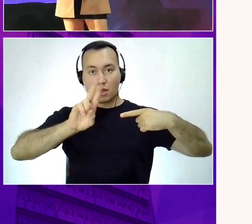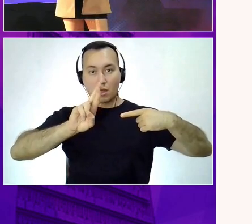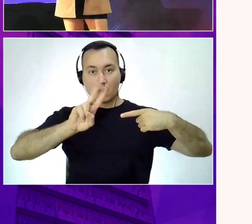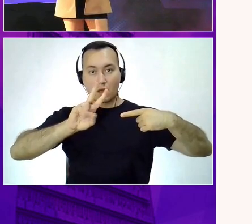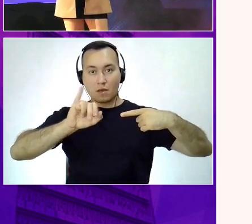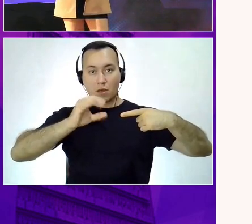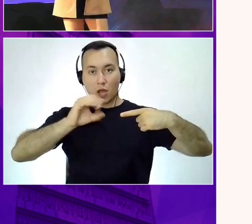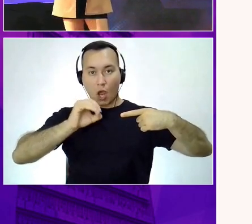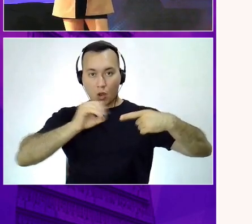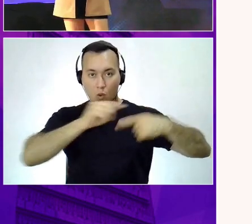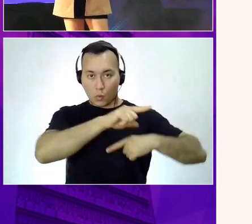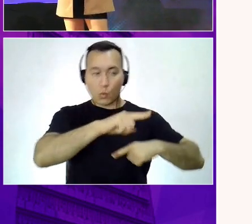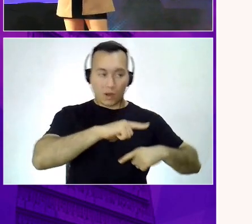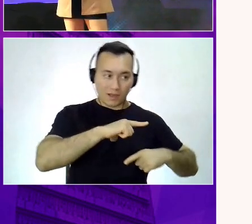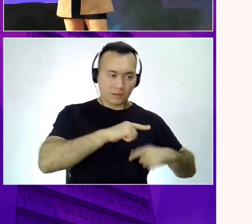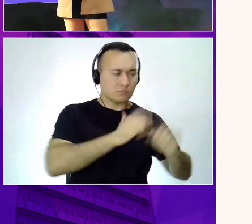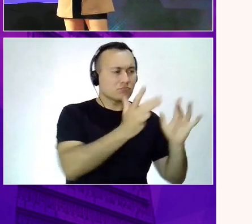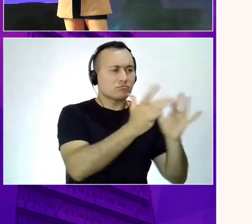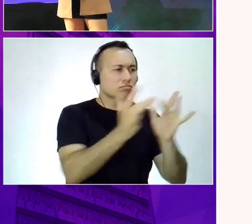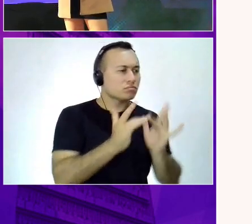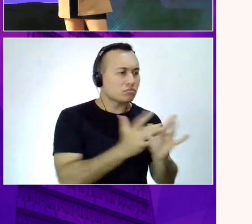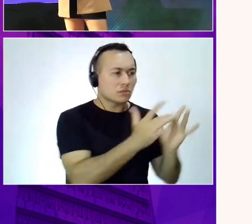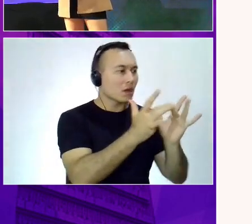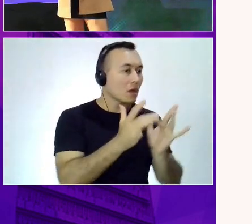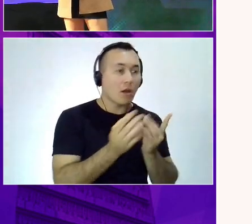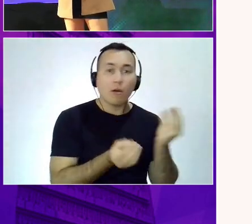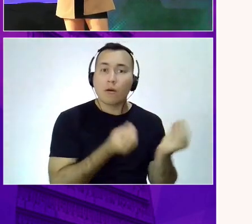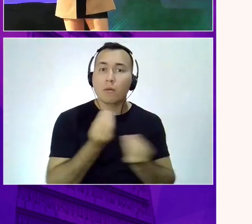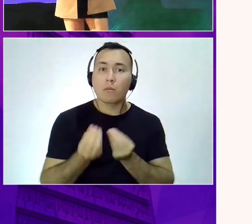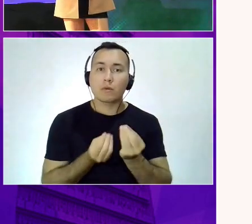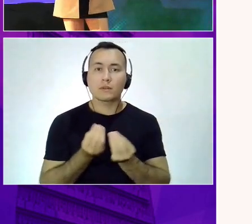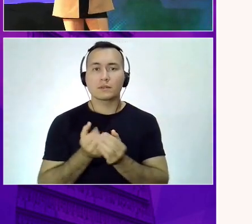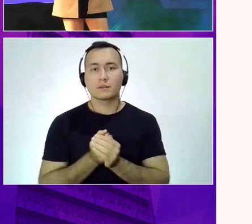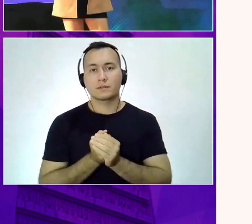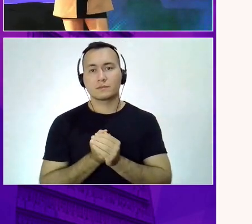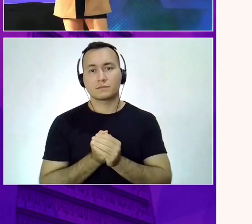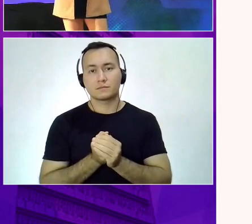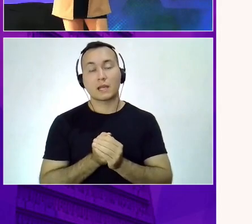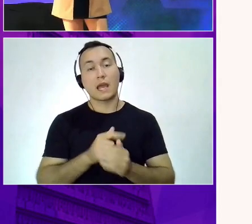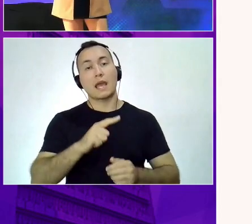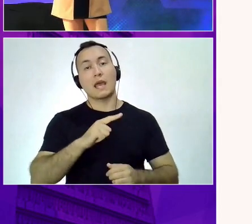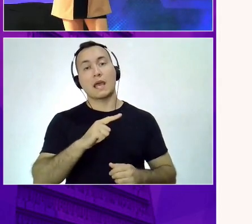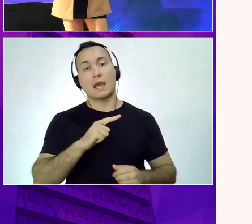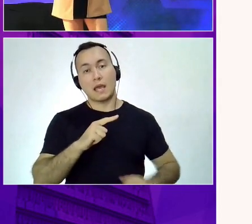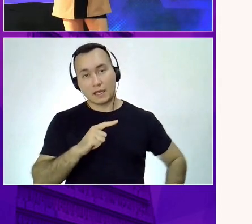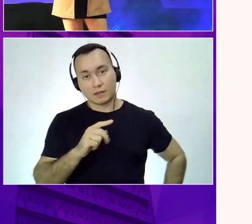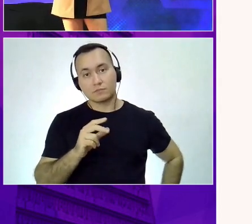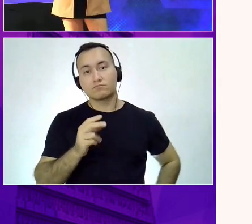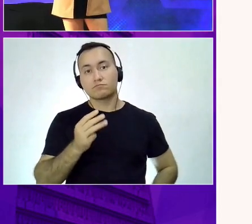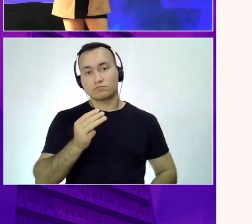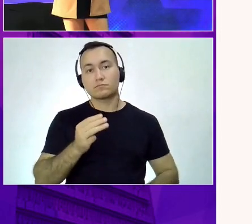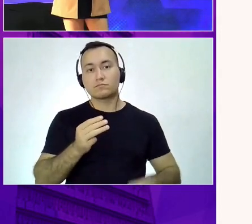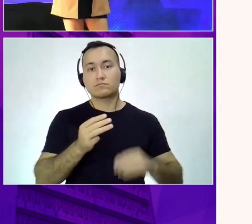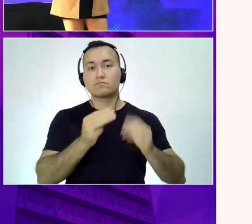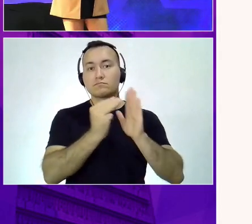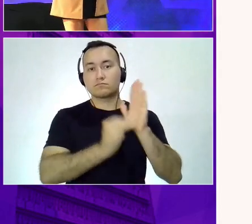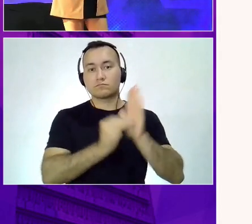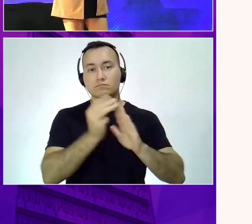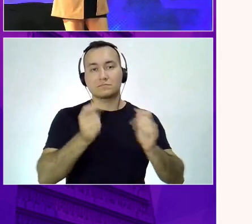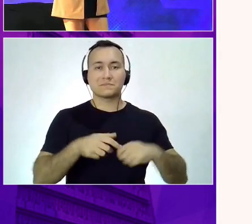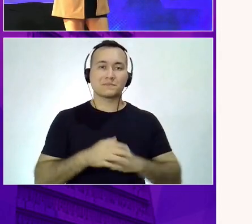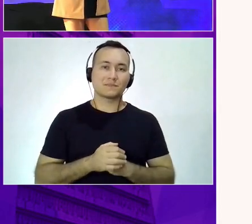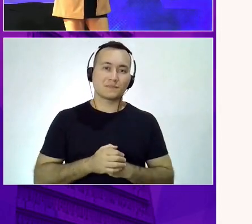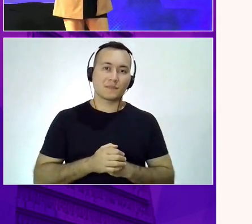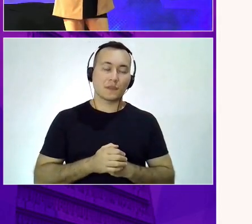tempo. Eles vão sendo atualizados de forma assíncrona. Qual que é o problema de você fazer isso? Você pode ter atraso. Você